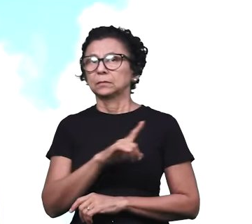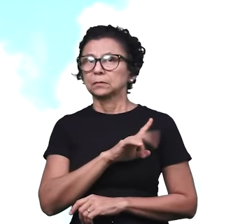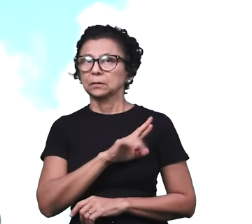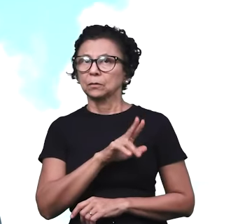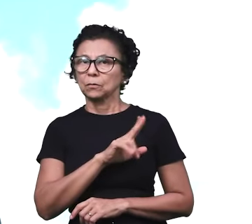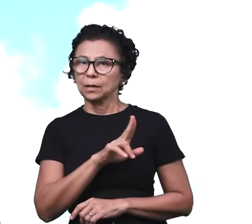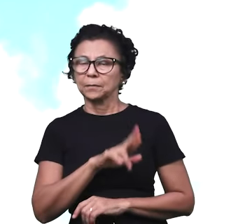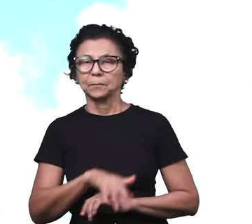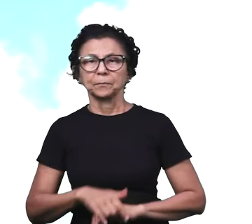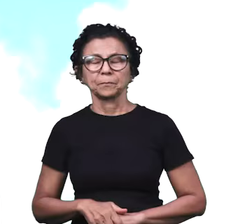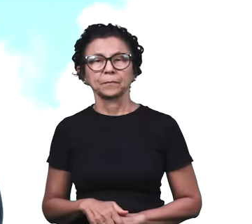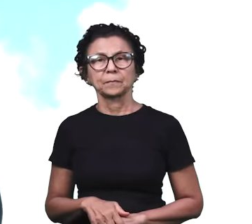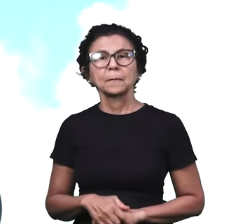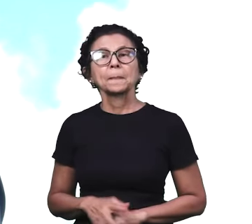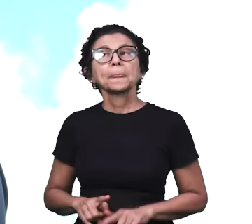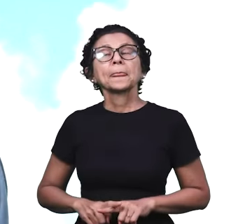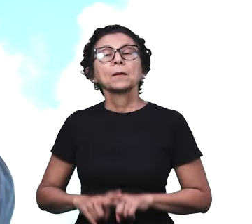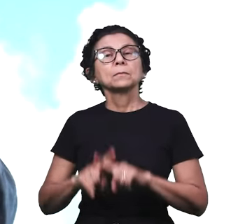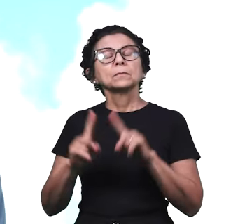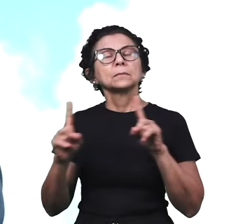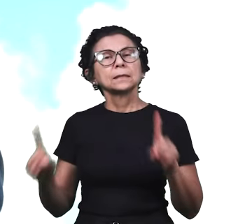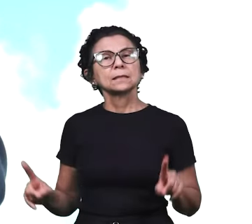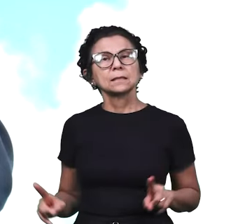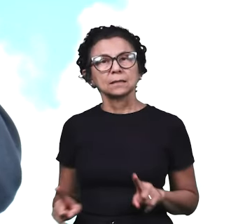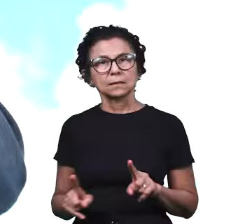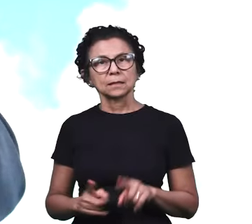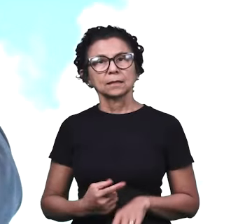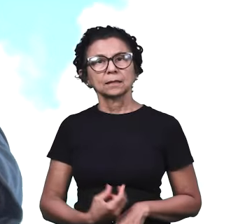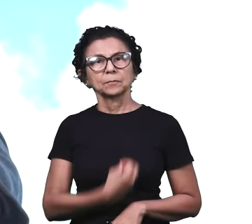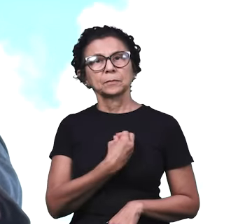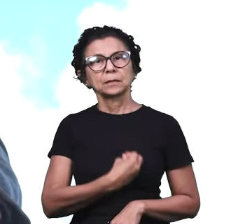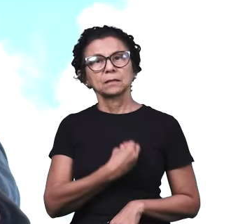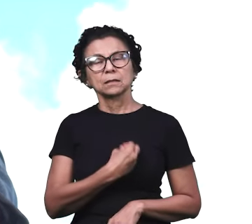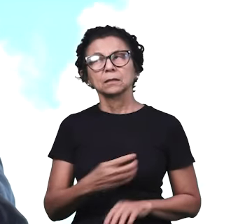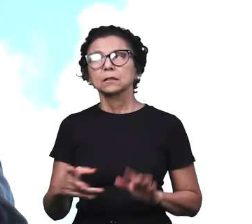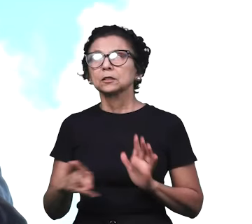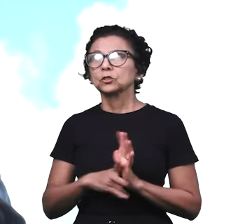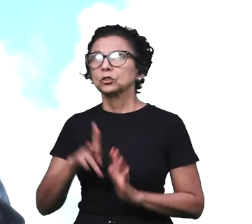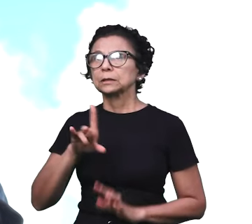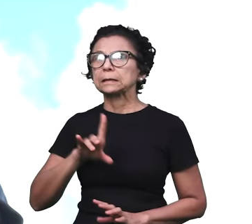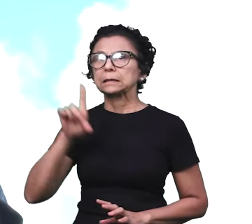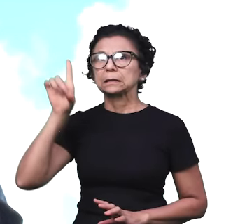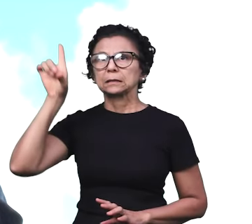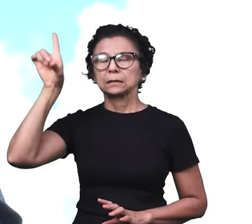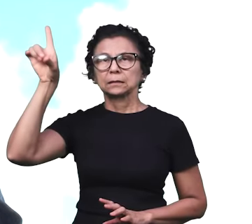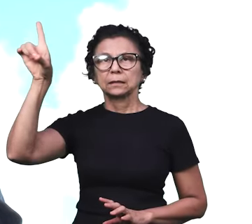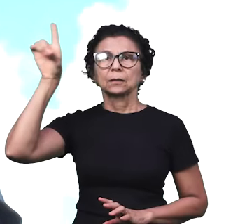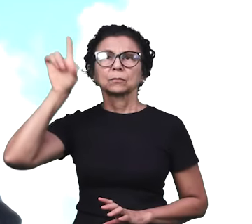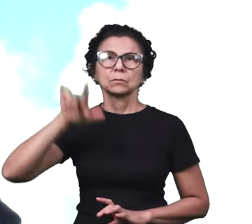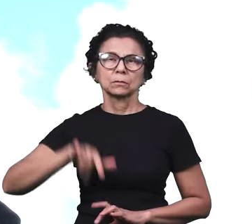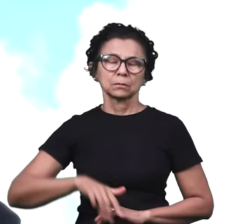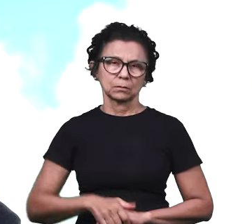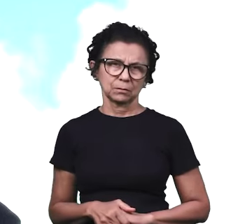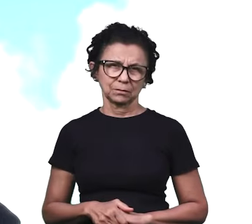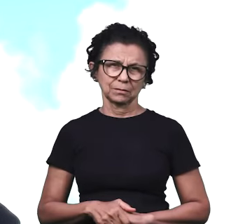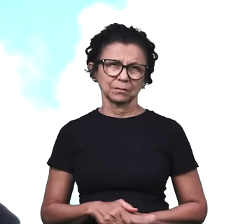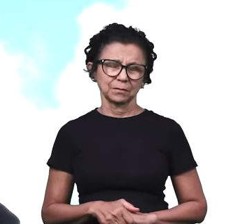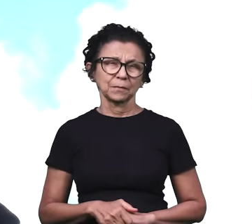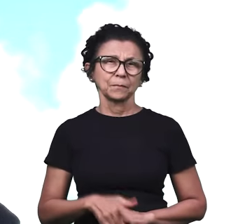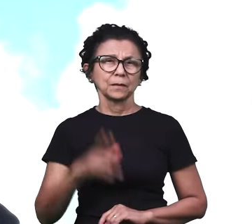a presença de Deus. O Senhor tirou meu medo, o Senhor tirou todas as minhas angústias e